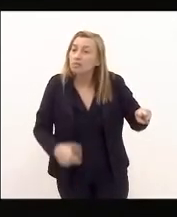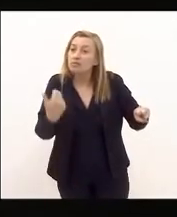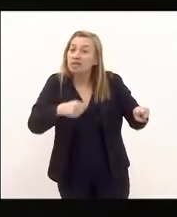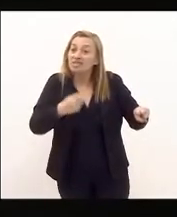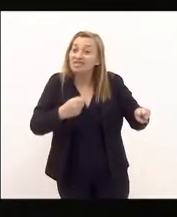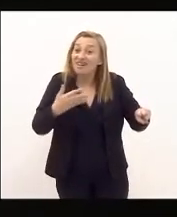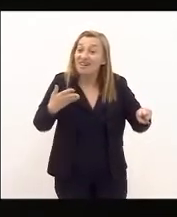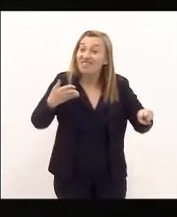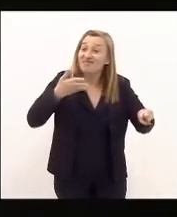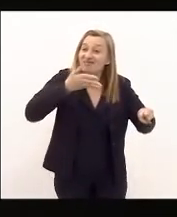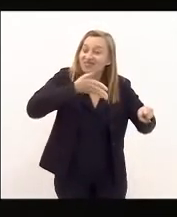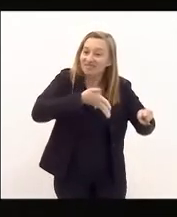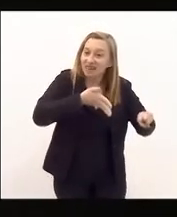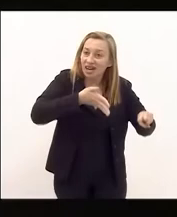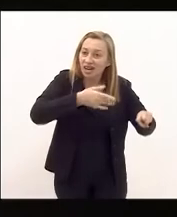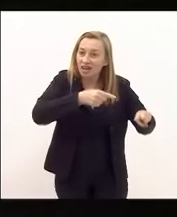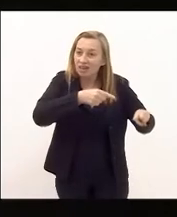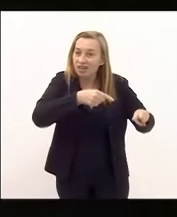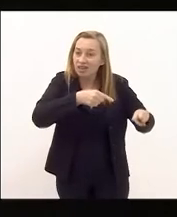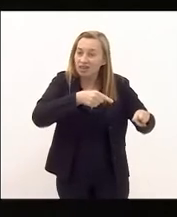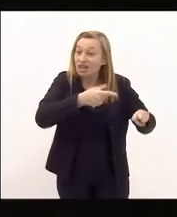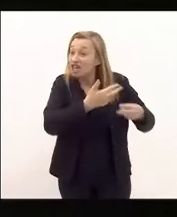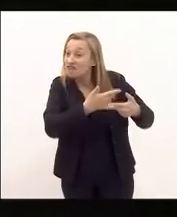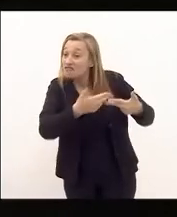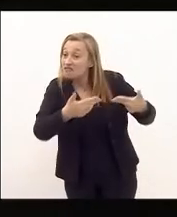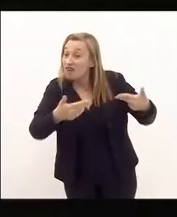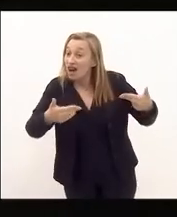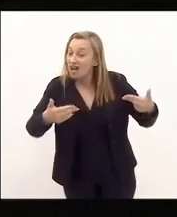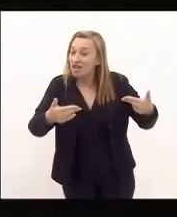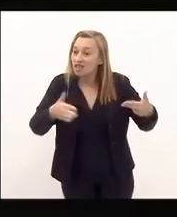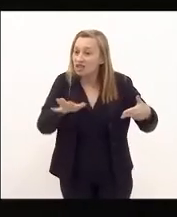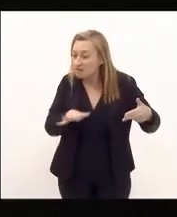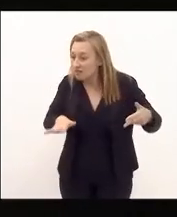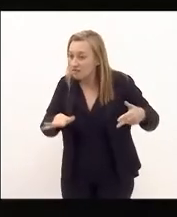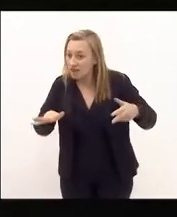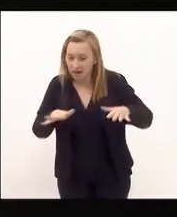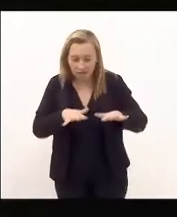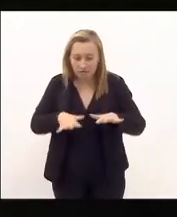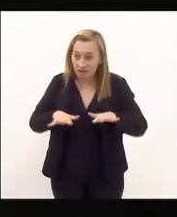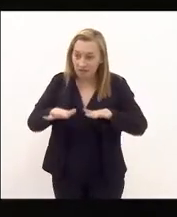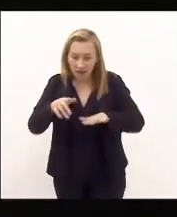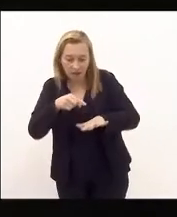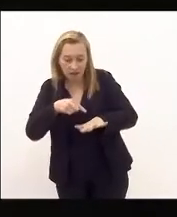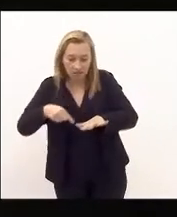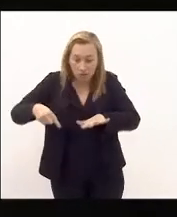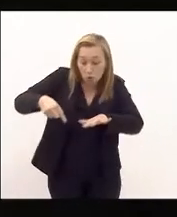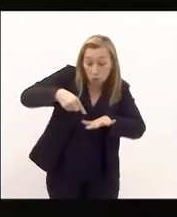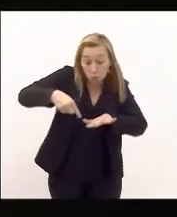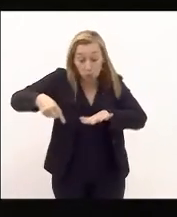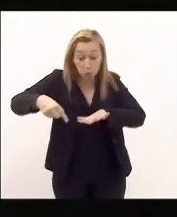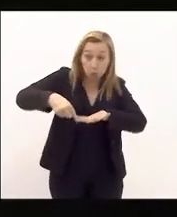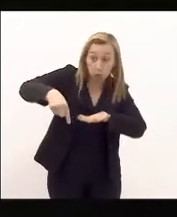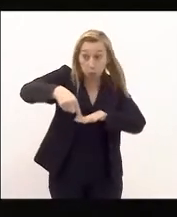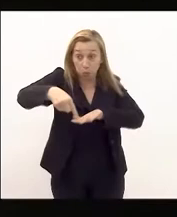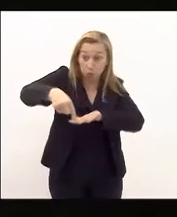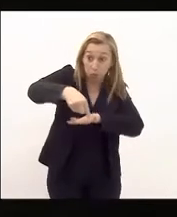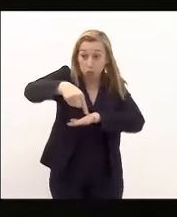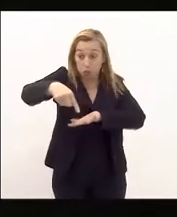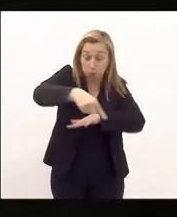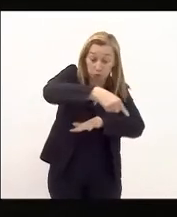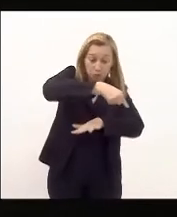entrar em diversas comunidades onde o poder paralelo do tráfico